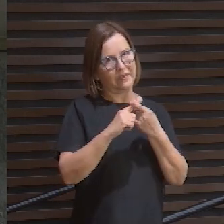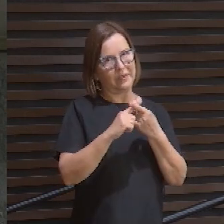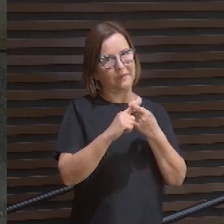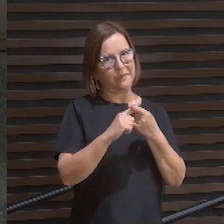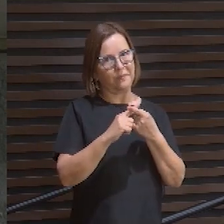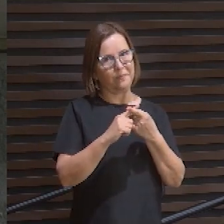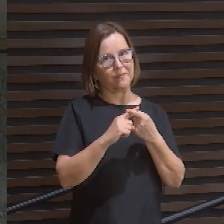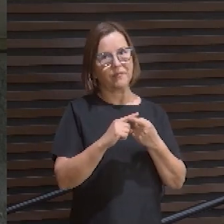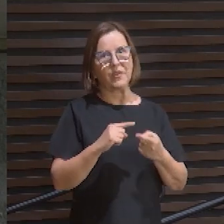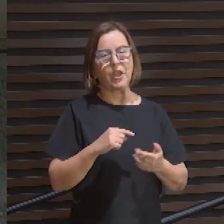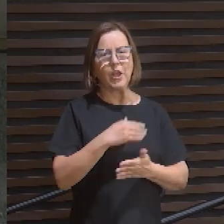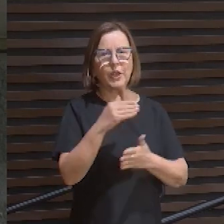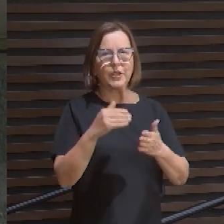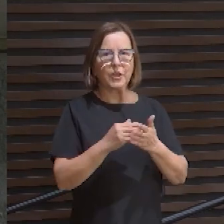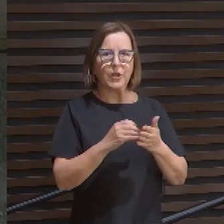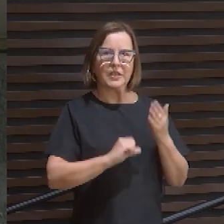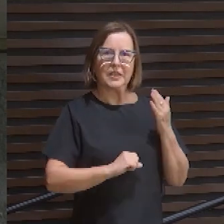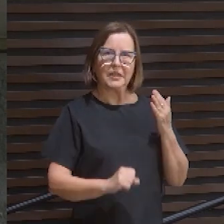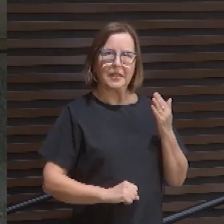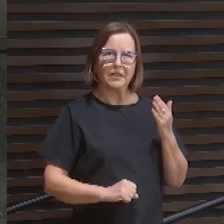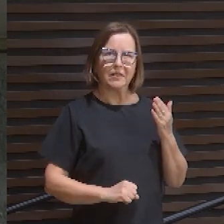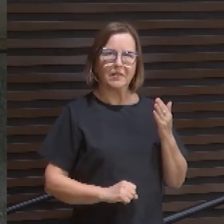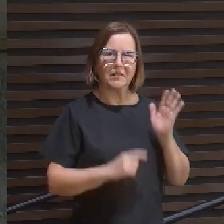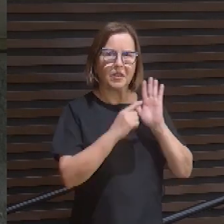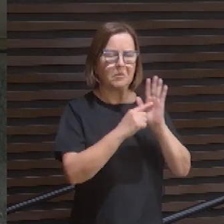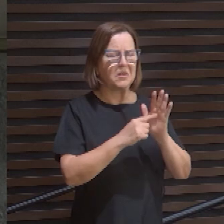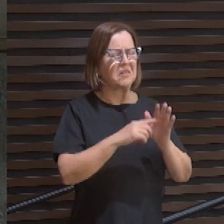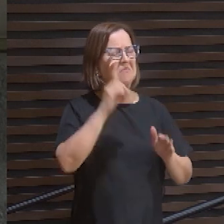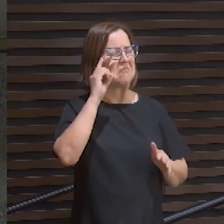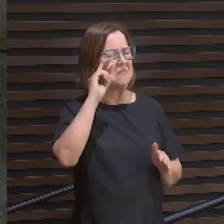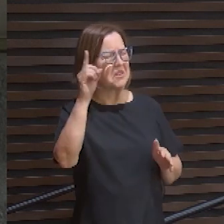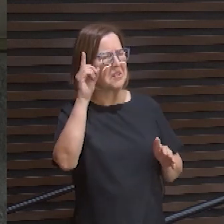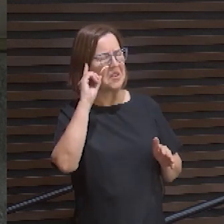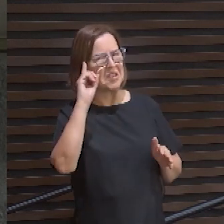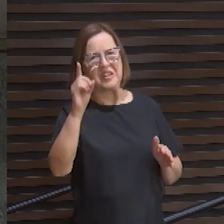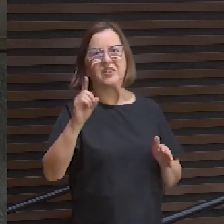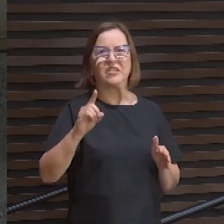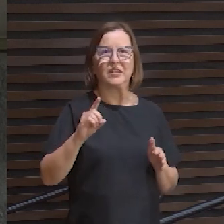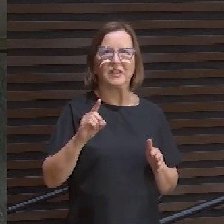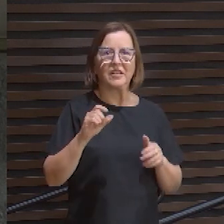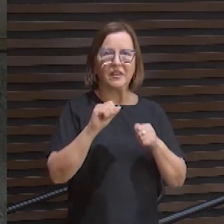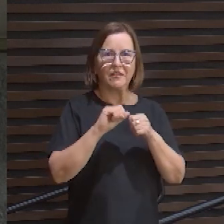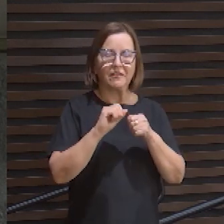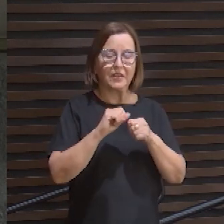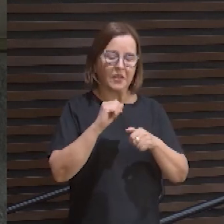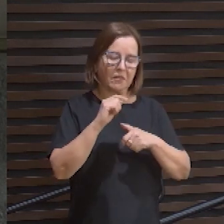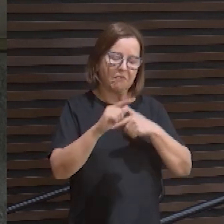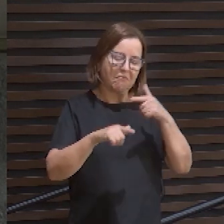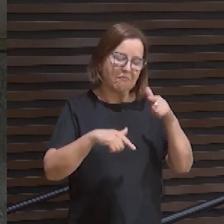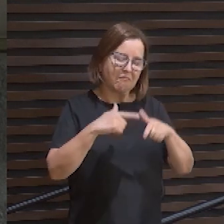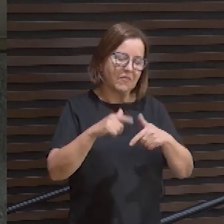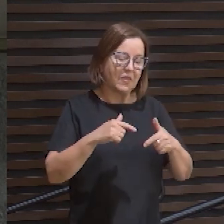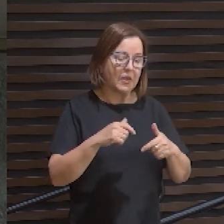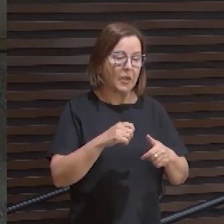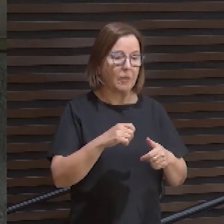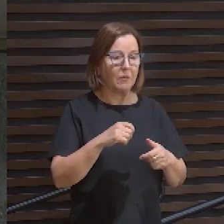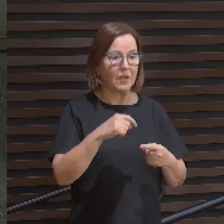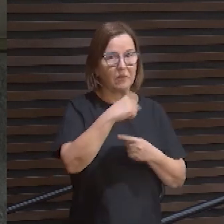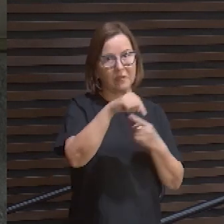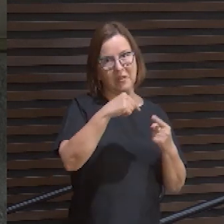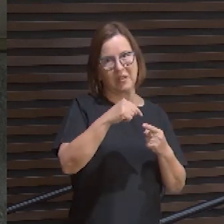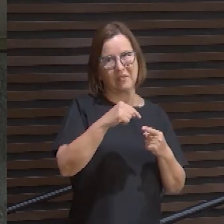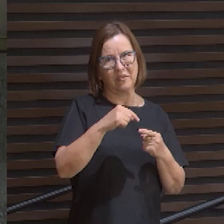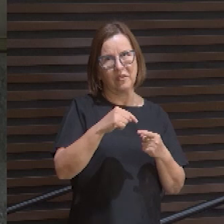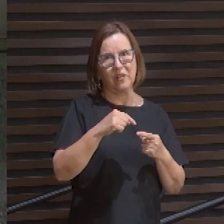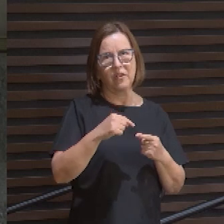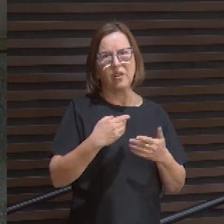todo sacerdote se apresenta dia após dia a exercer o serviço sagrado e a oferecer muitas vezes